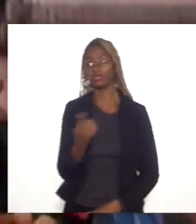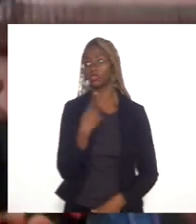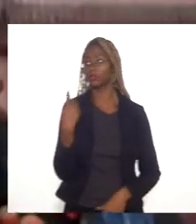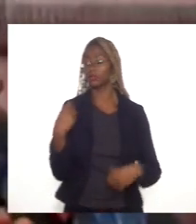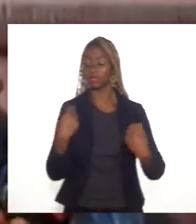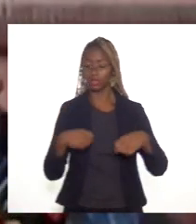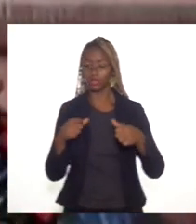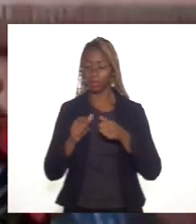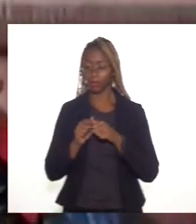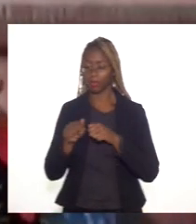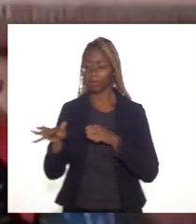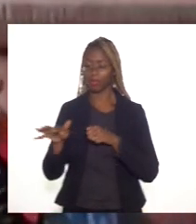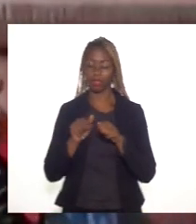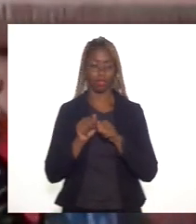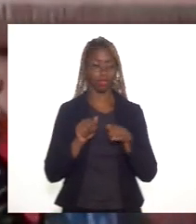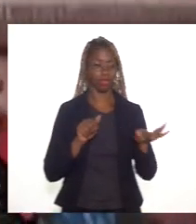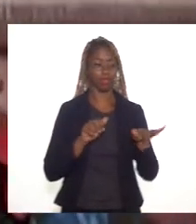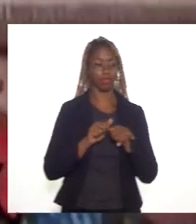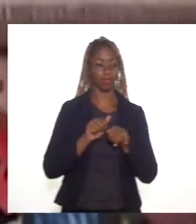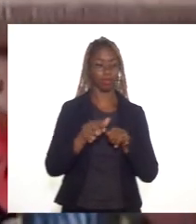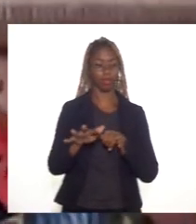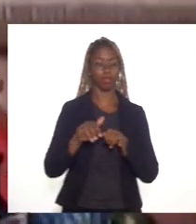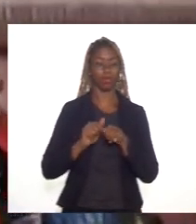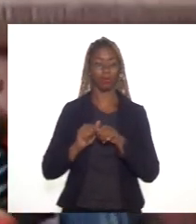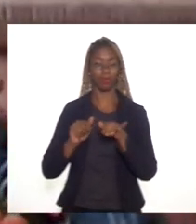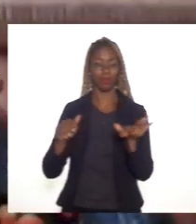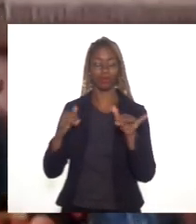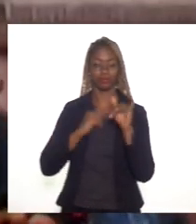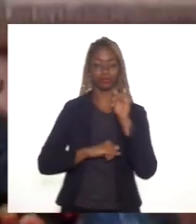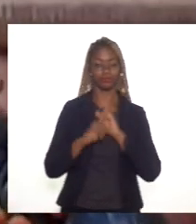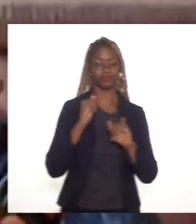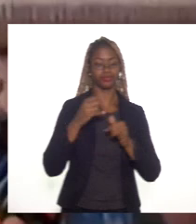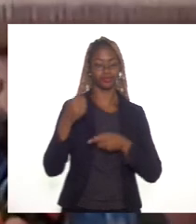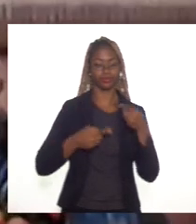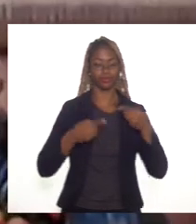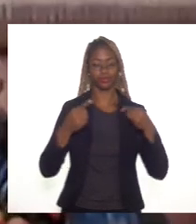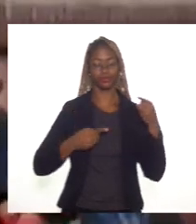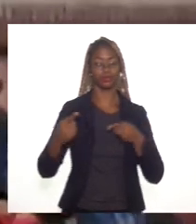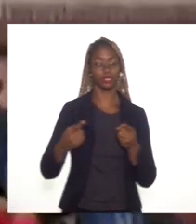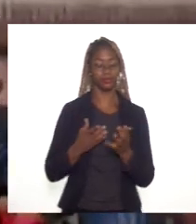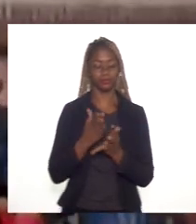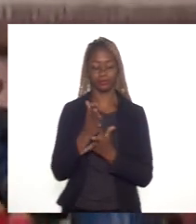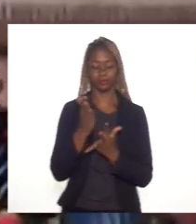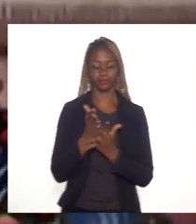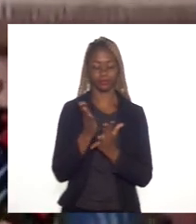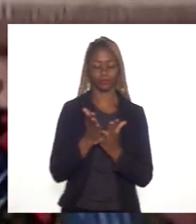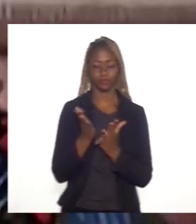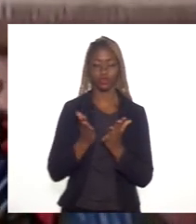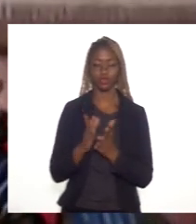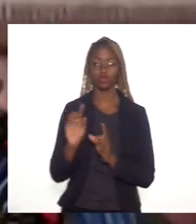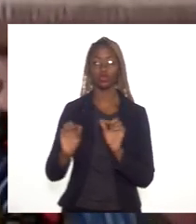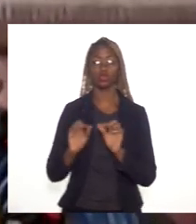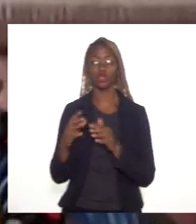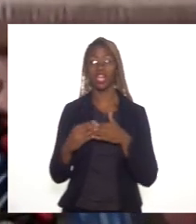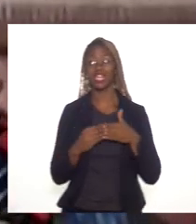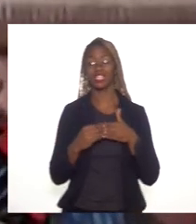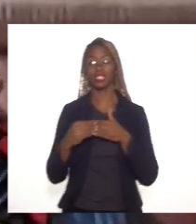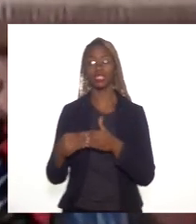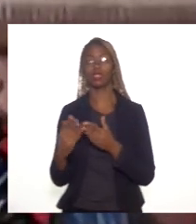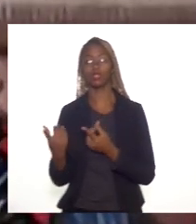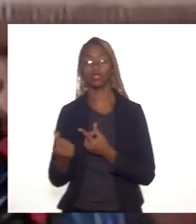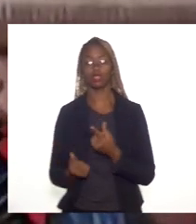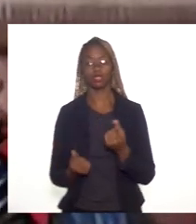ampliar essa informação que discute as diretrizes, ou seja, o que vai direcionar o